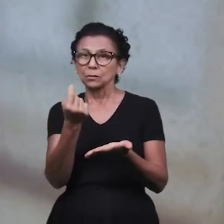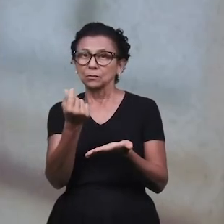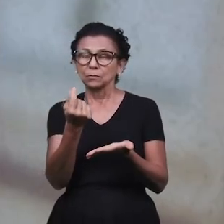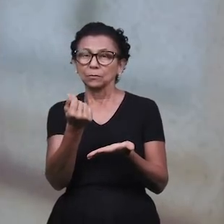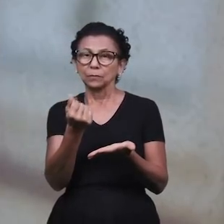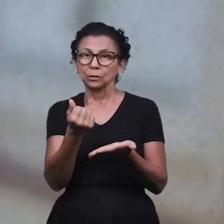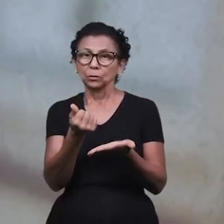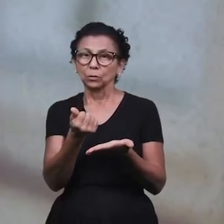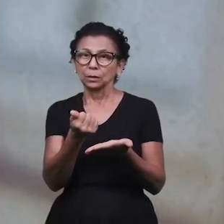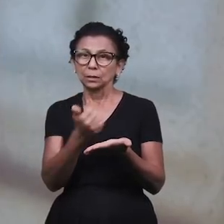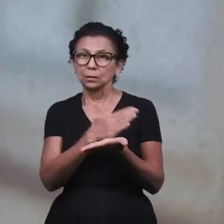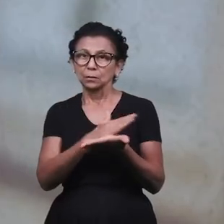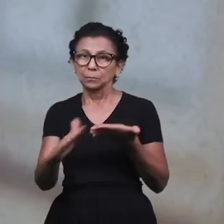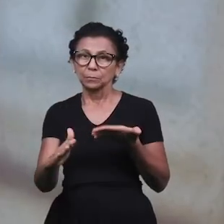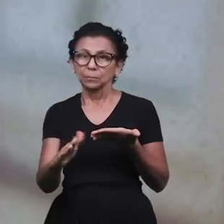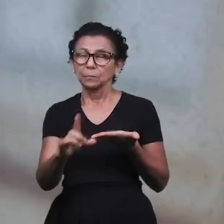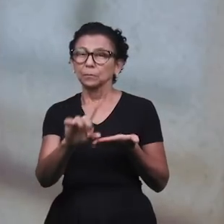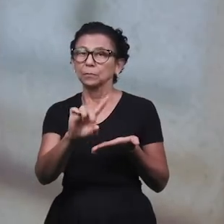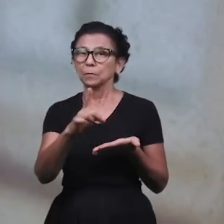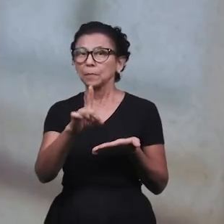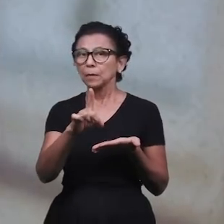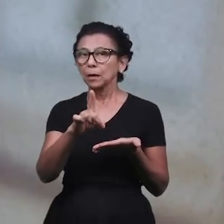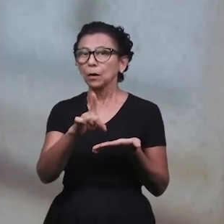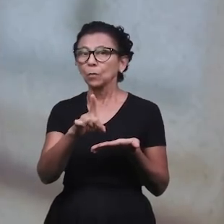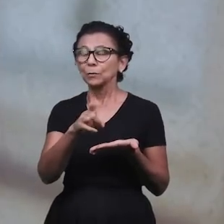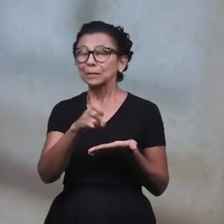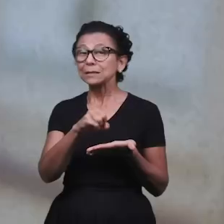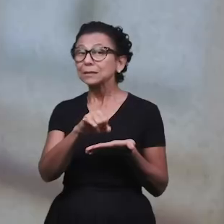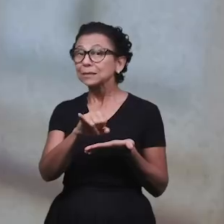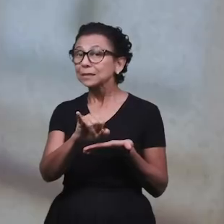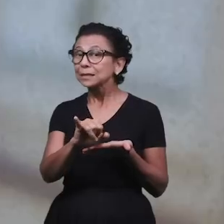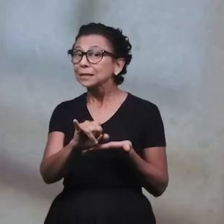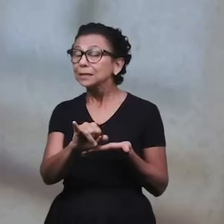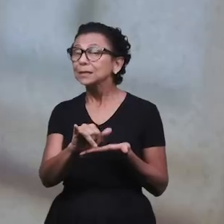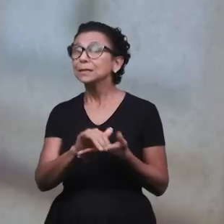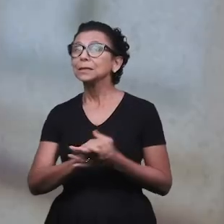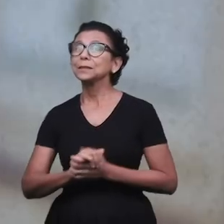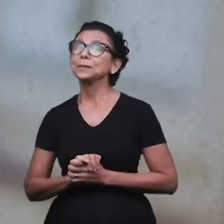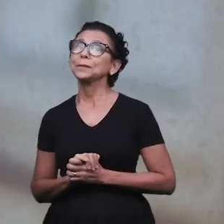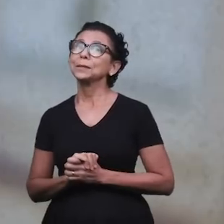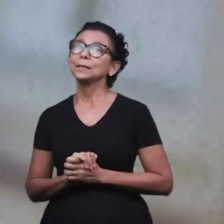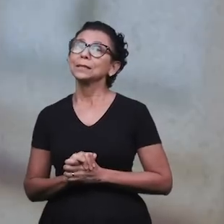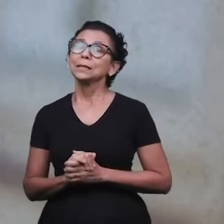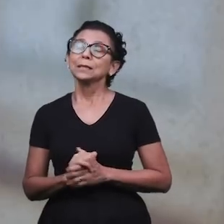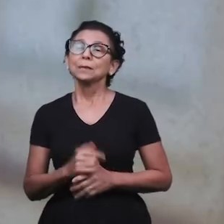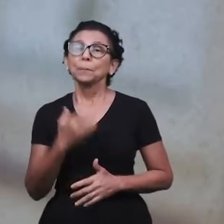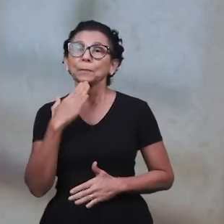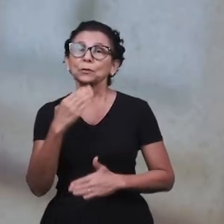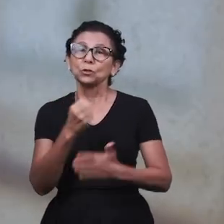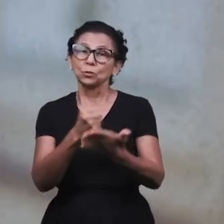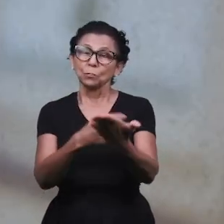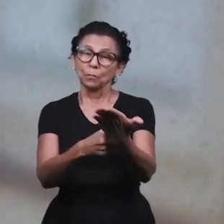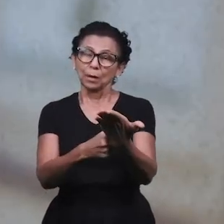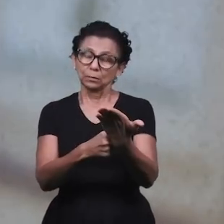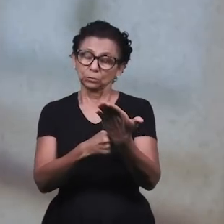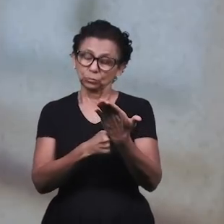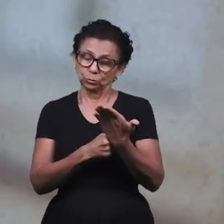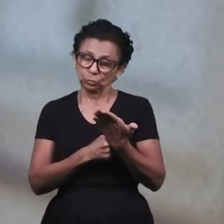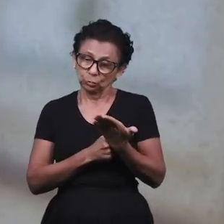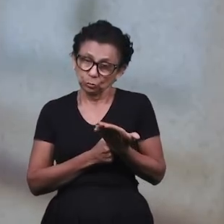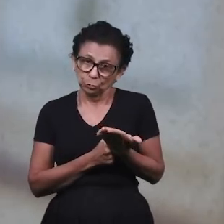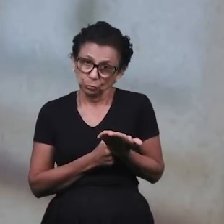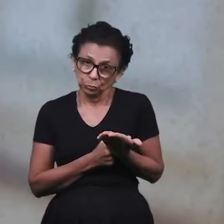essa ação. É claro, se houver um recurso, aí no recurso, e se eu não